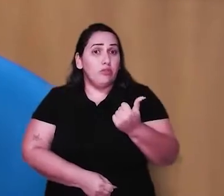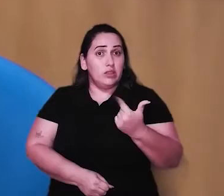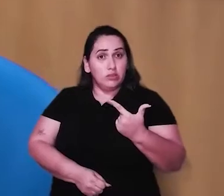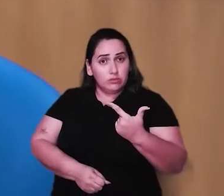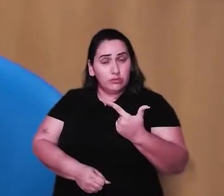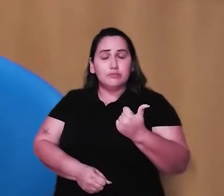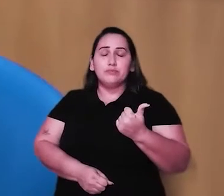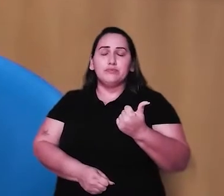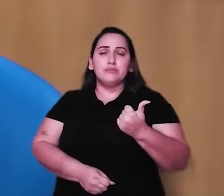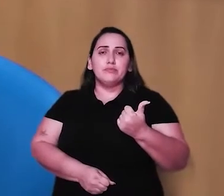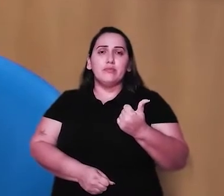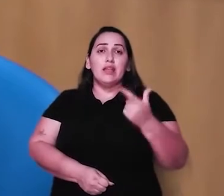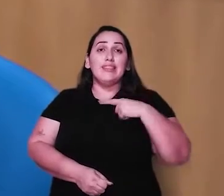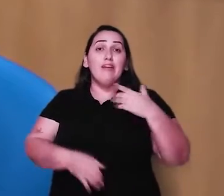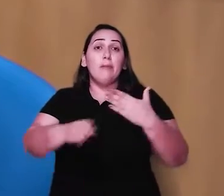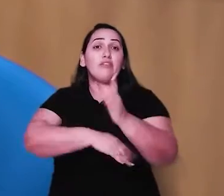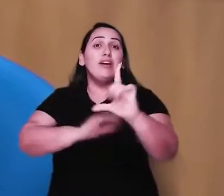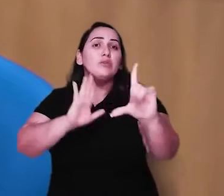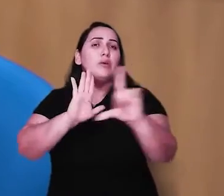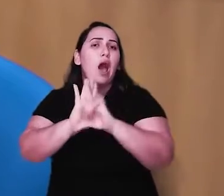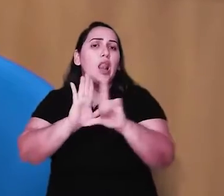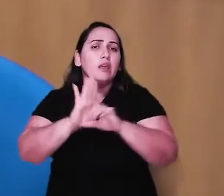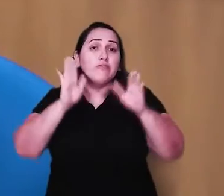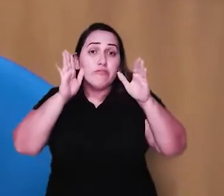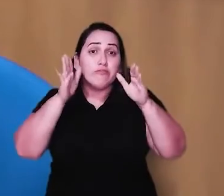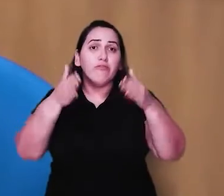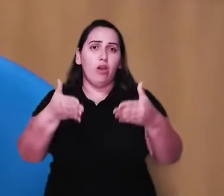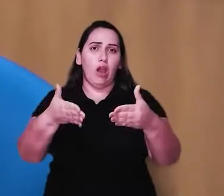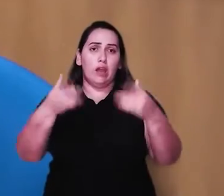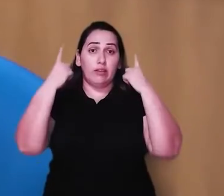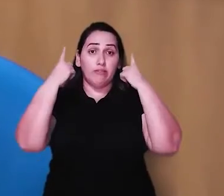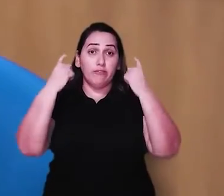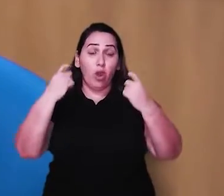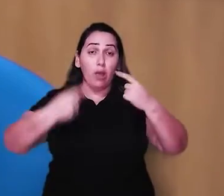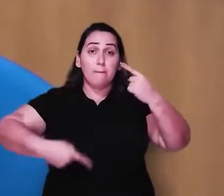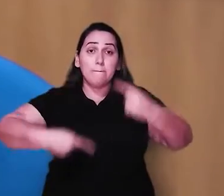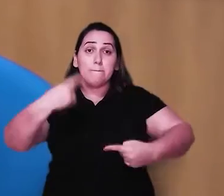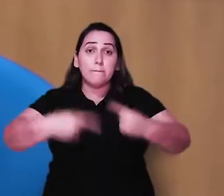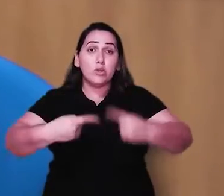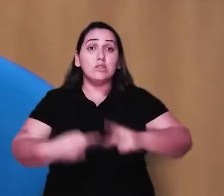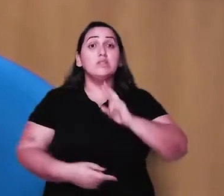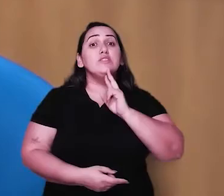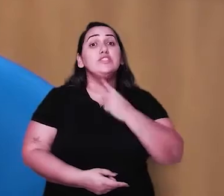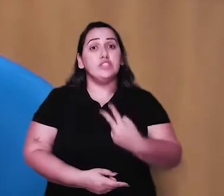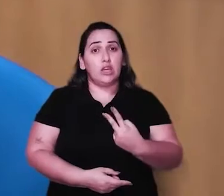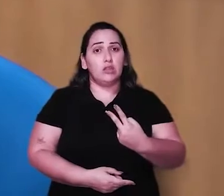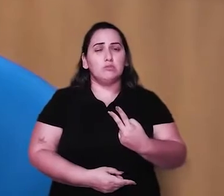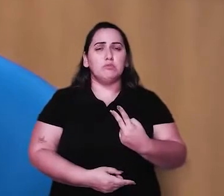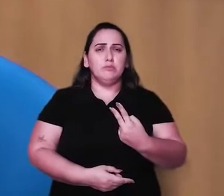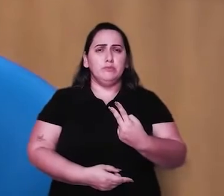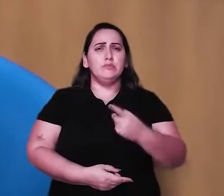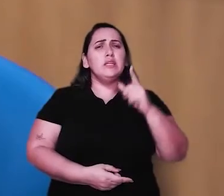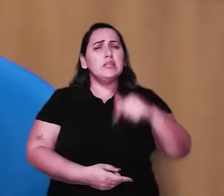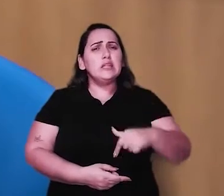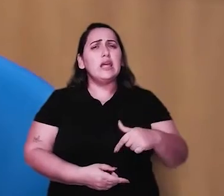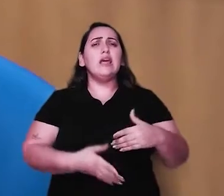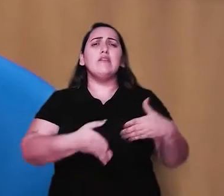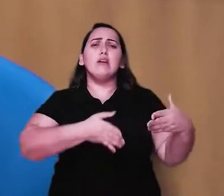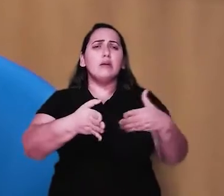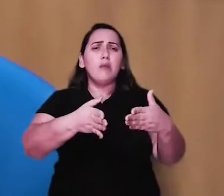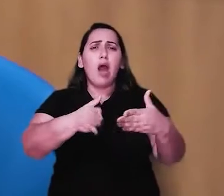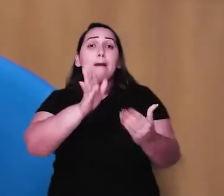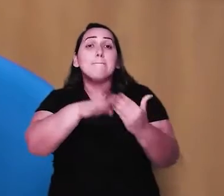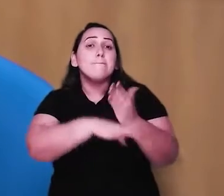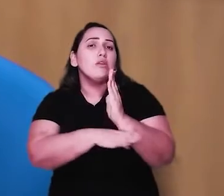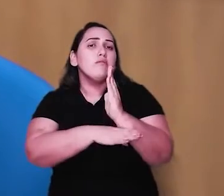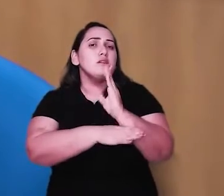foi aprovada uma lei que tratava de maneira bem específica da violência política de gênero. E foi justamente na esteira